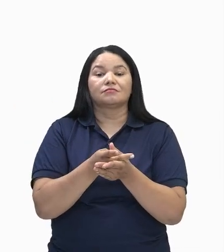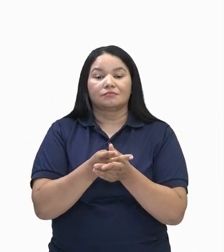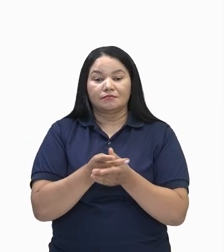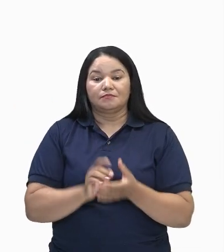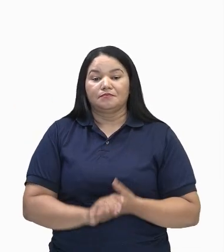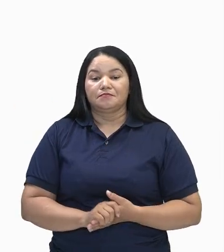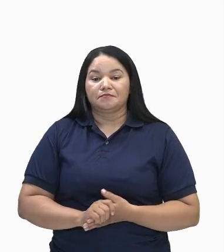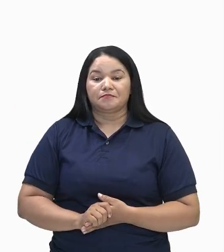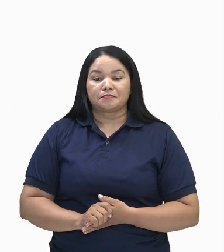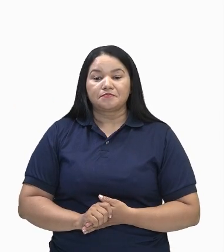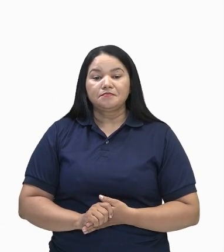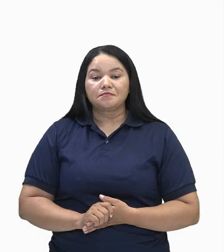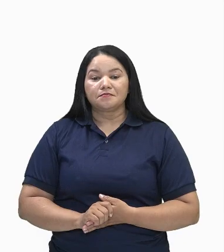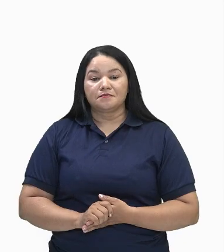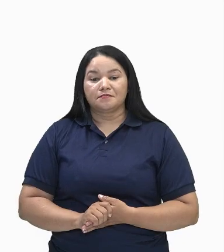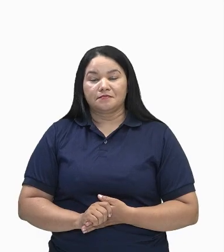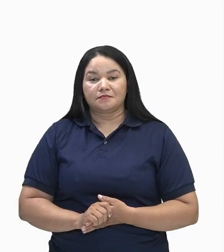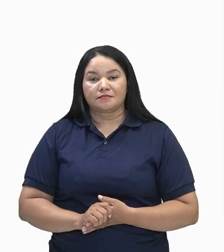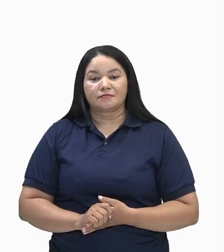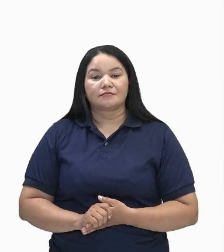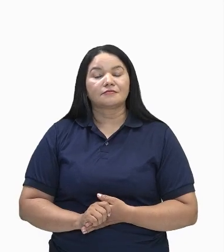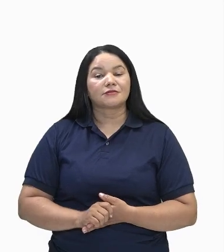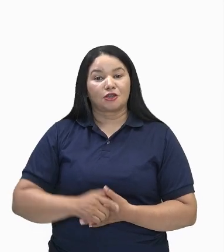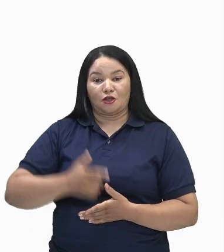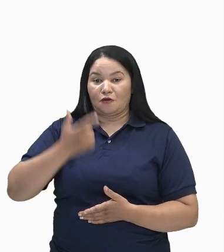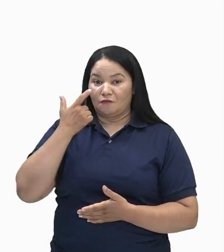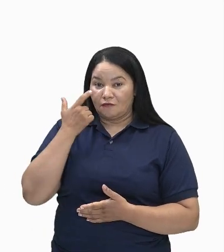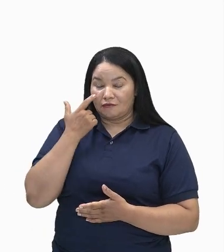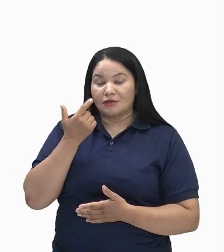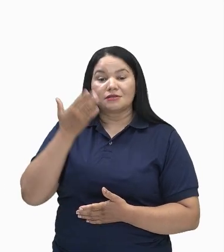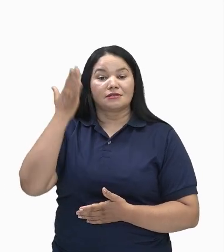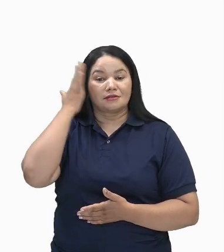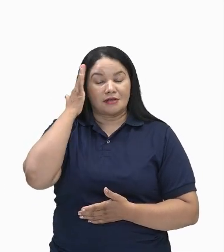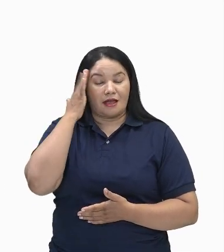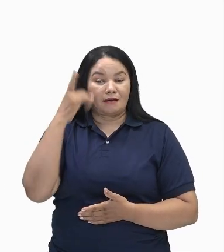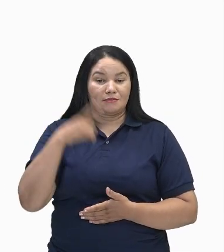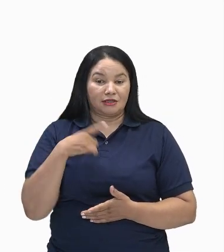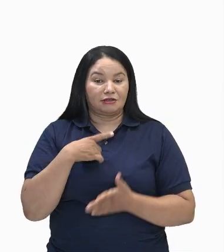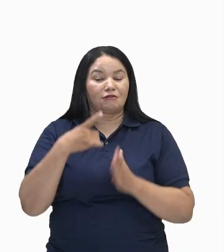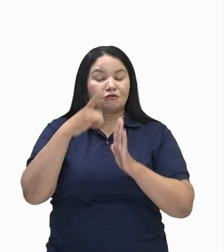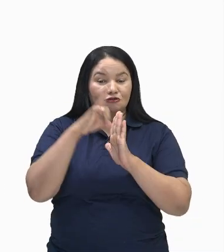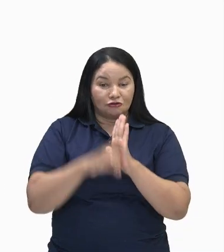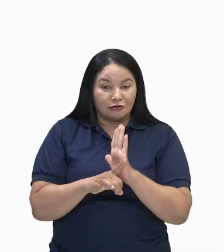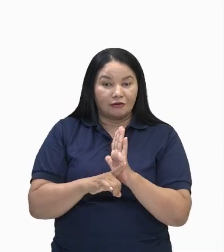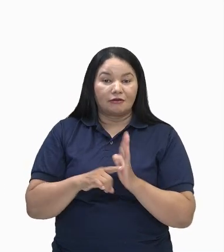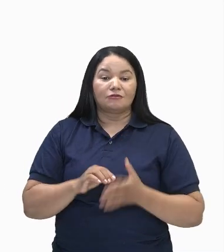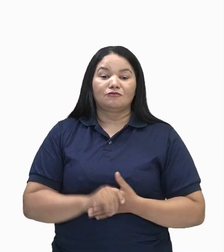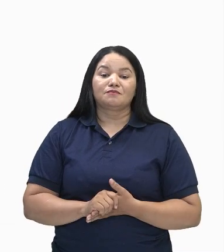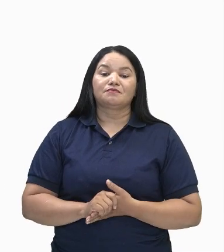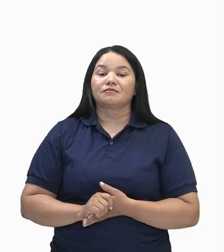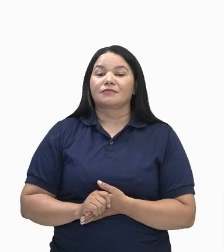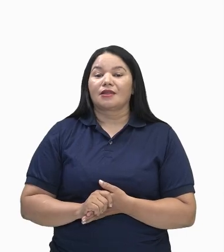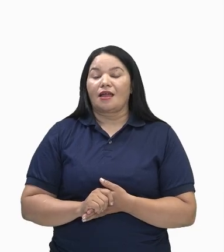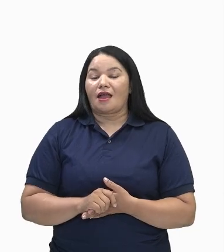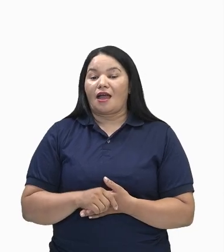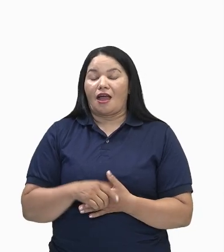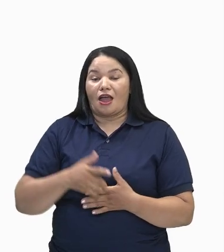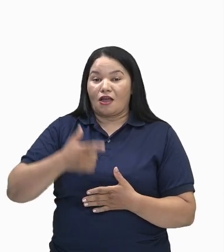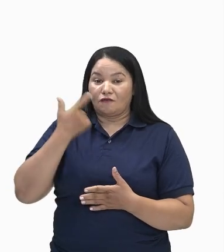do Consumidor. Olha, ele já sabe que tem o direito, né? Ele vai